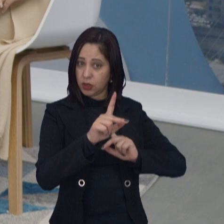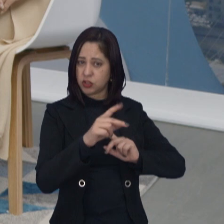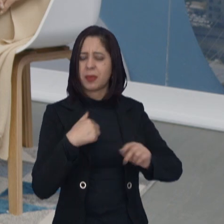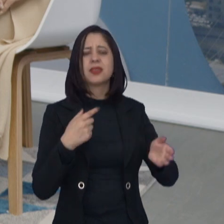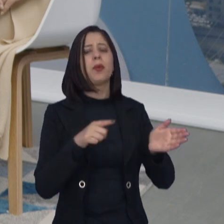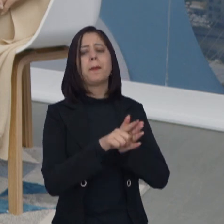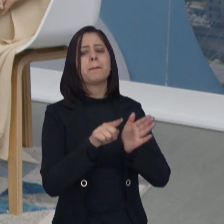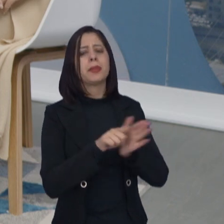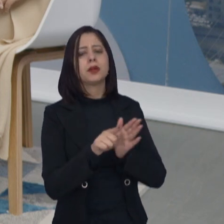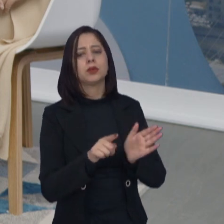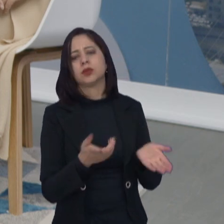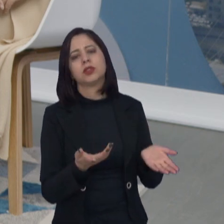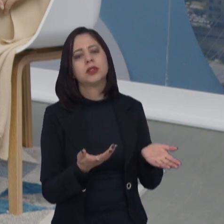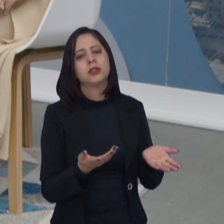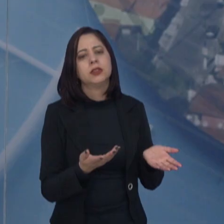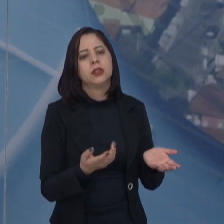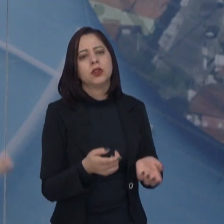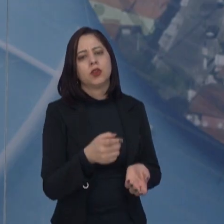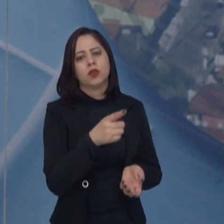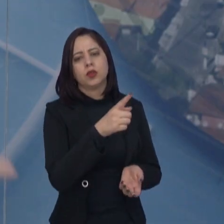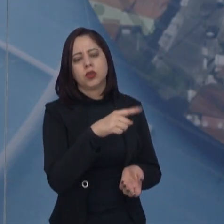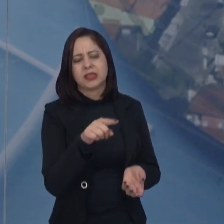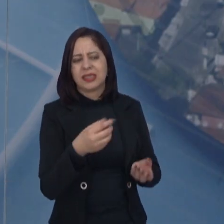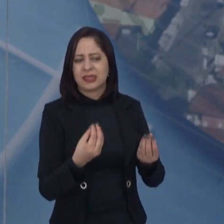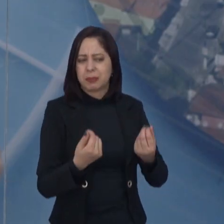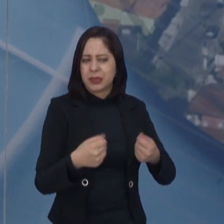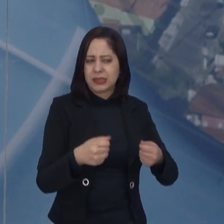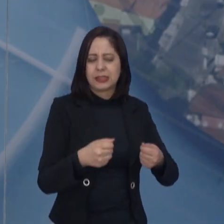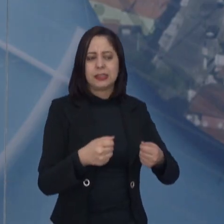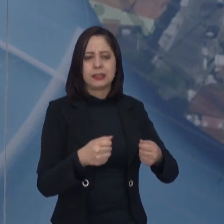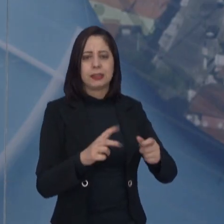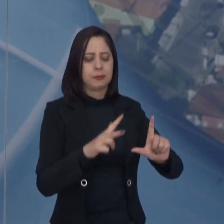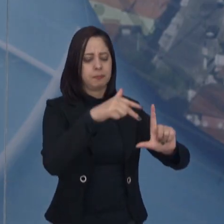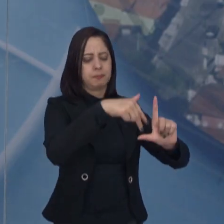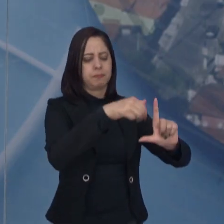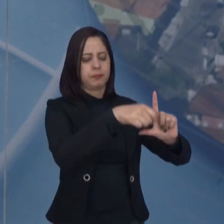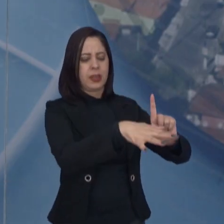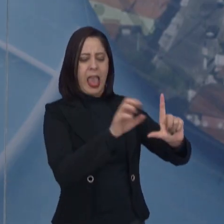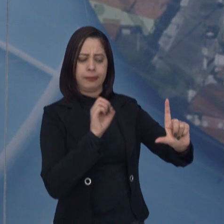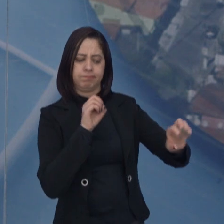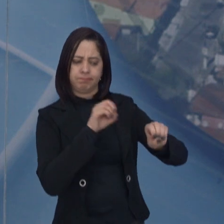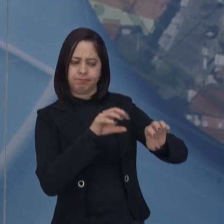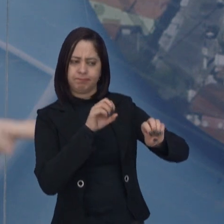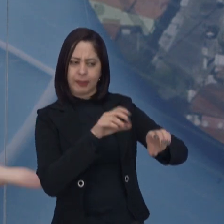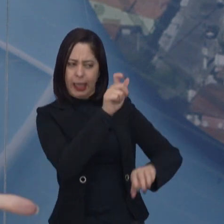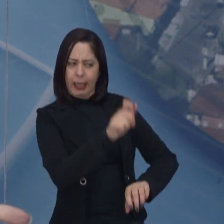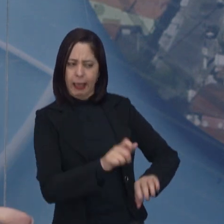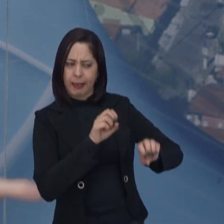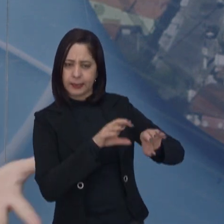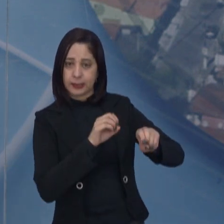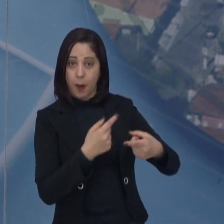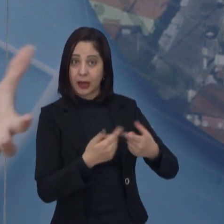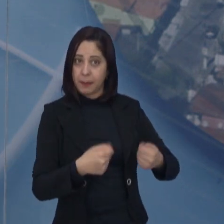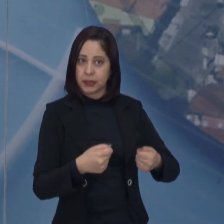pergunto, como que é essa função? Vocês têm de moldar muito o influenciador ou não? Como que funciona? Porque você falou dessa autenticidade,